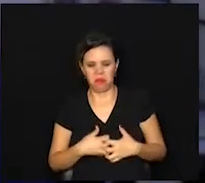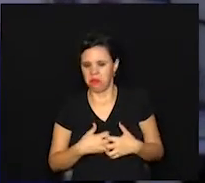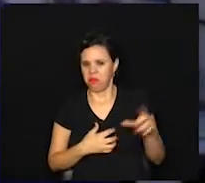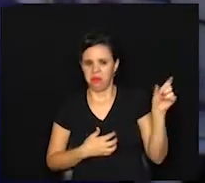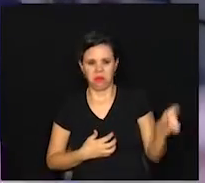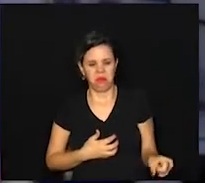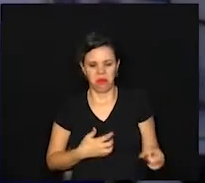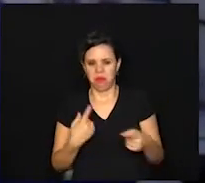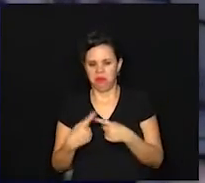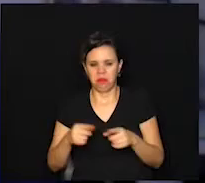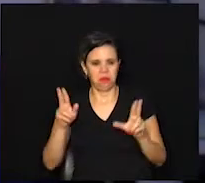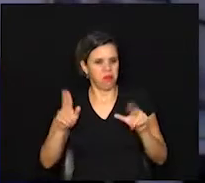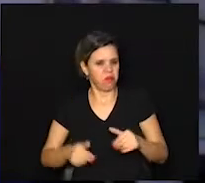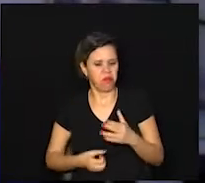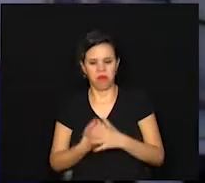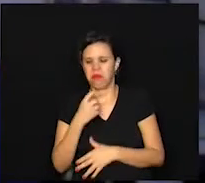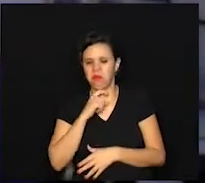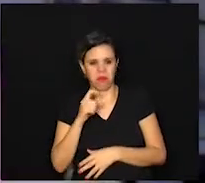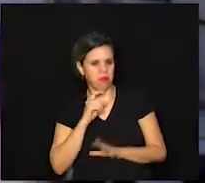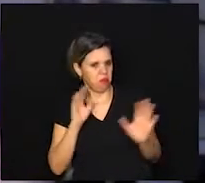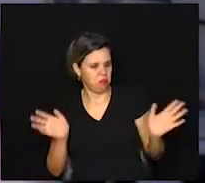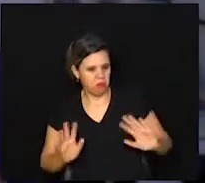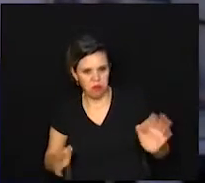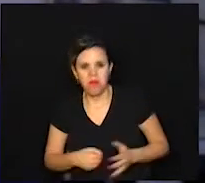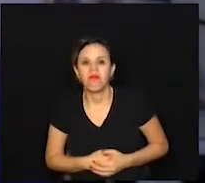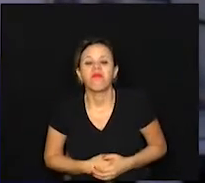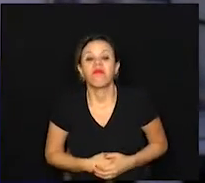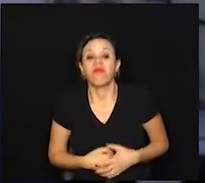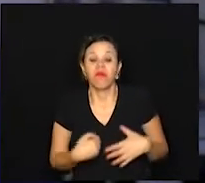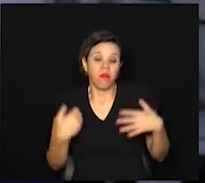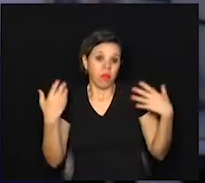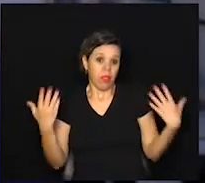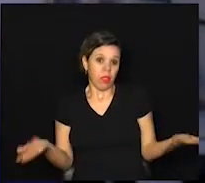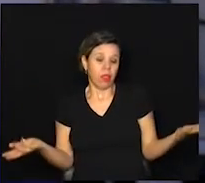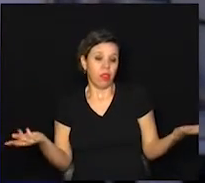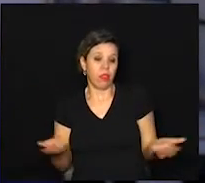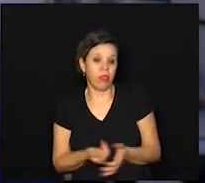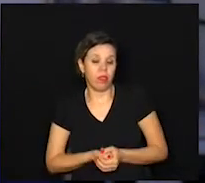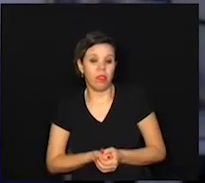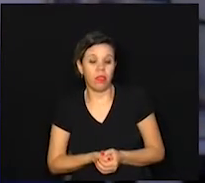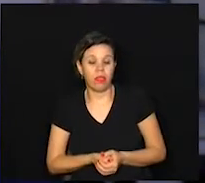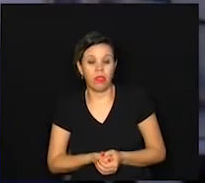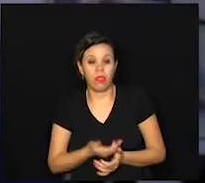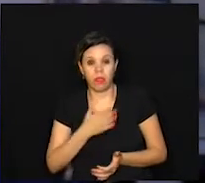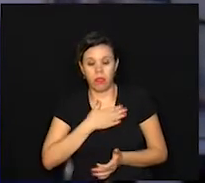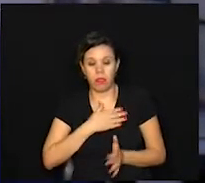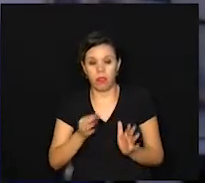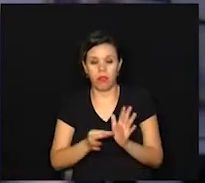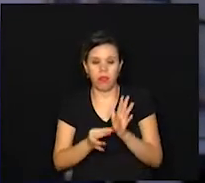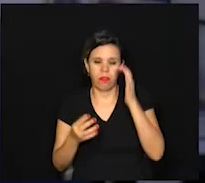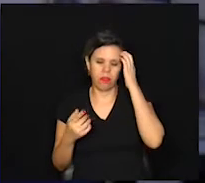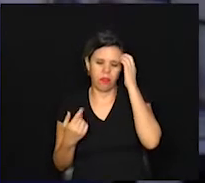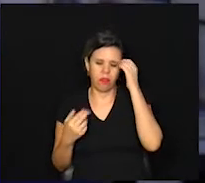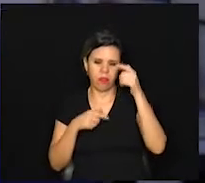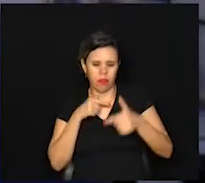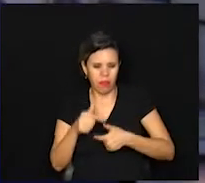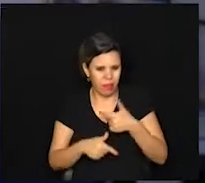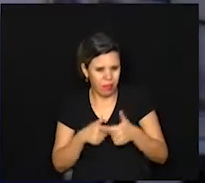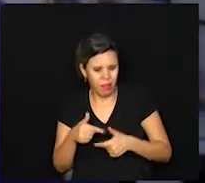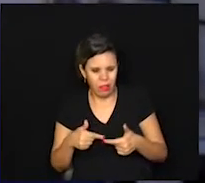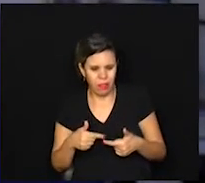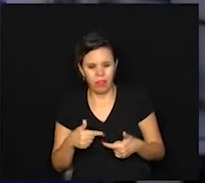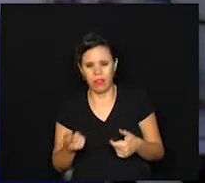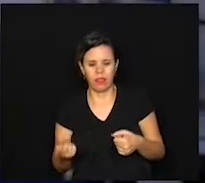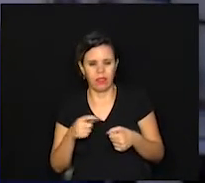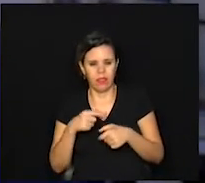ele porque nunca aconteceu com ninguém, tá? Então, isso, para mim, é como a gente faltou trabalhar a